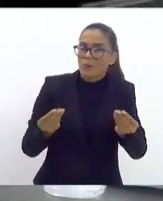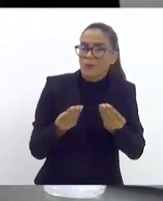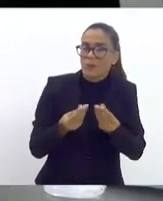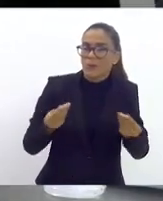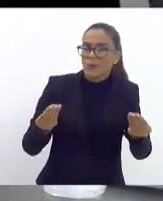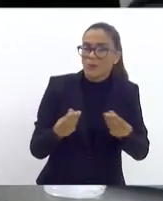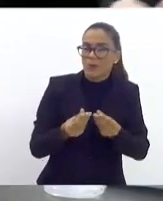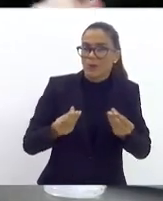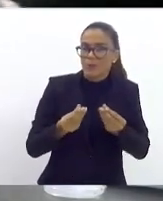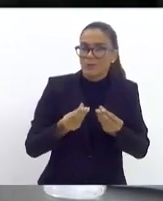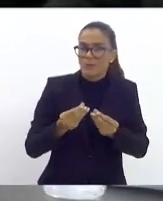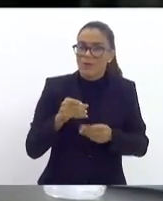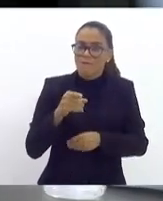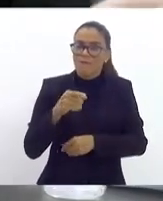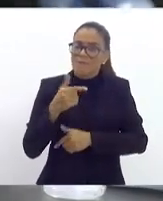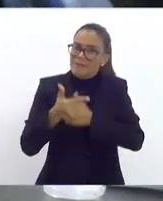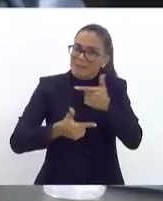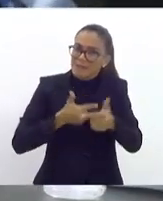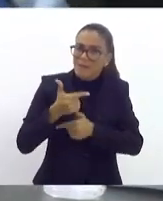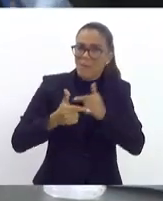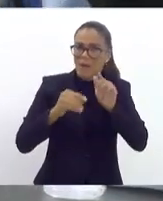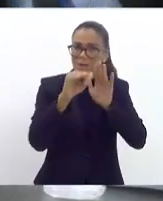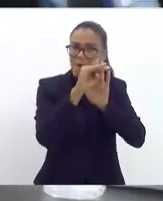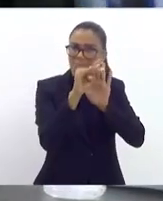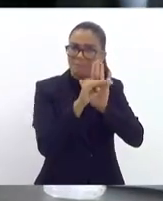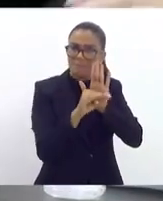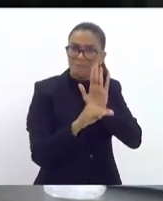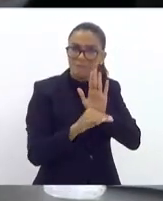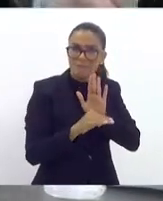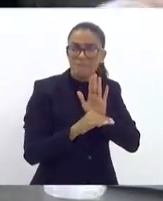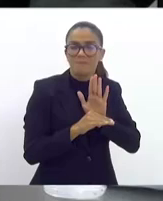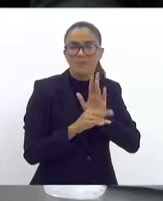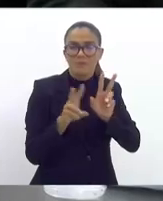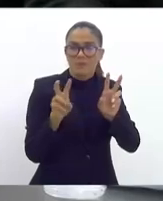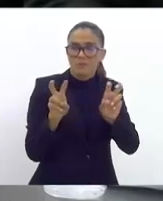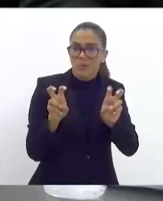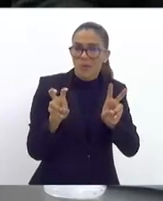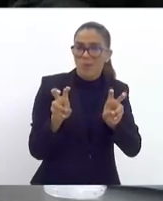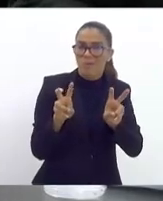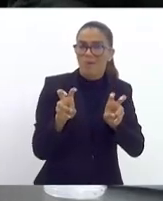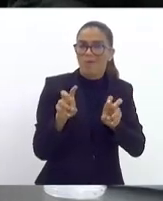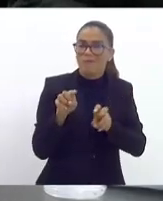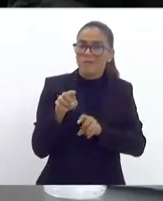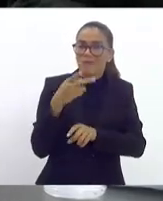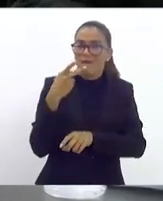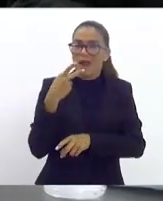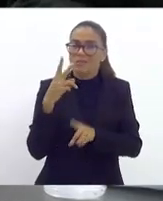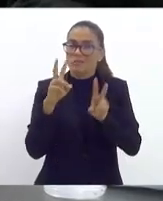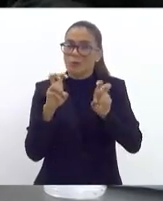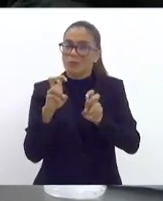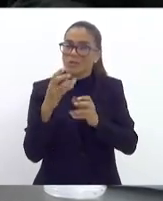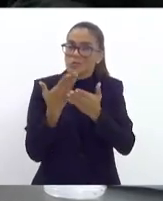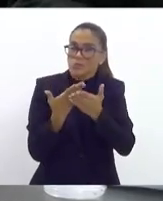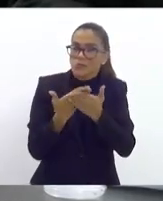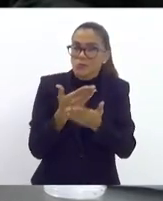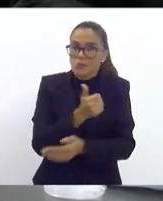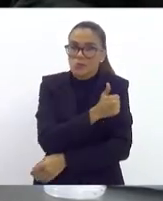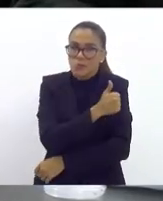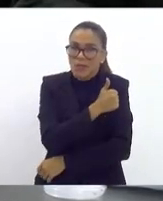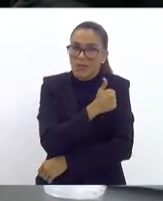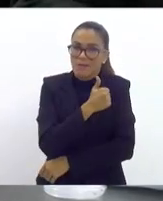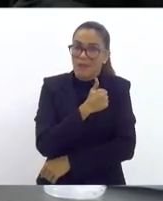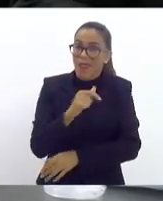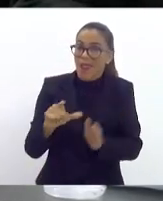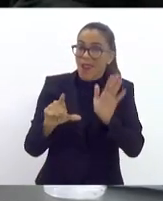e quando você trabalha uma pauta como essa principalmente que você está envolvendo estudantes um projeto de lei